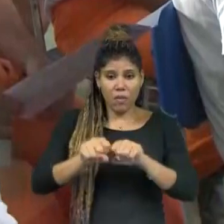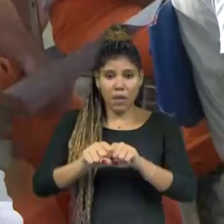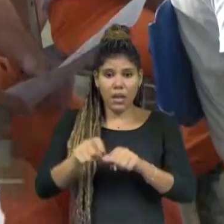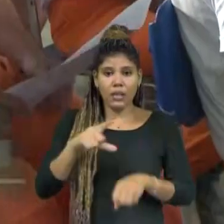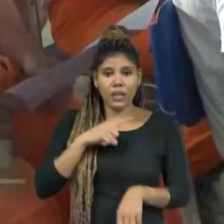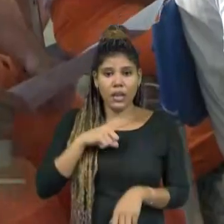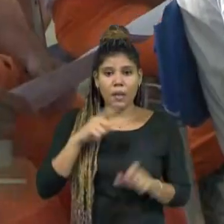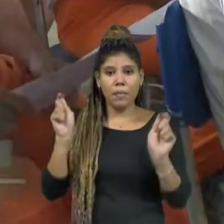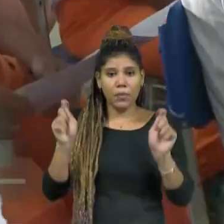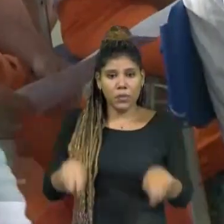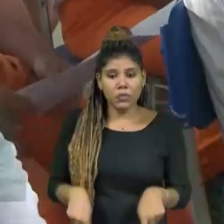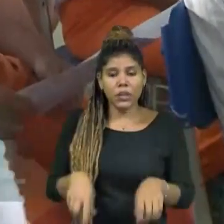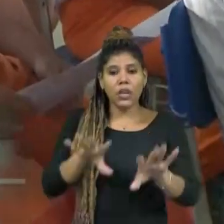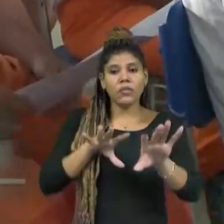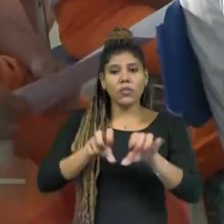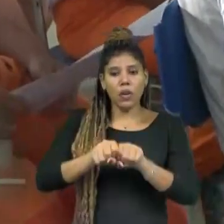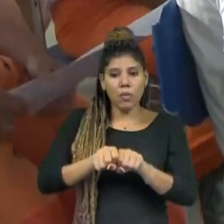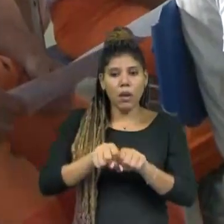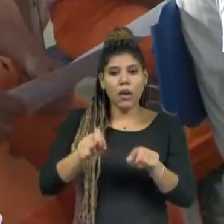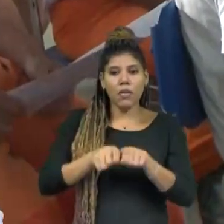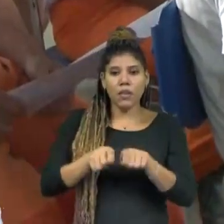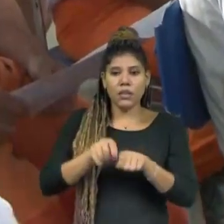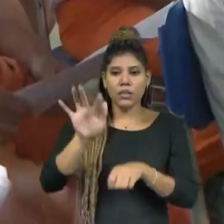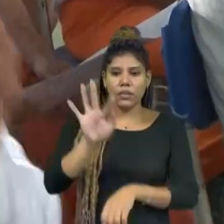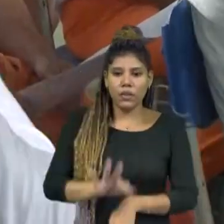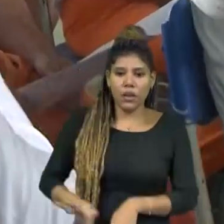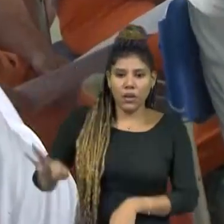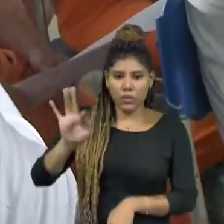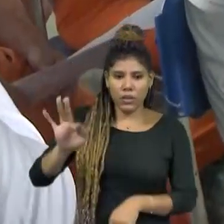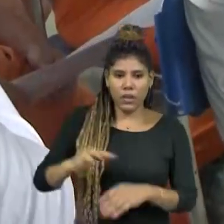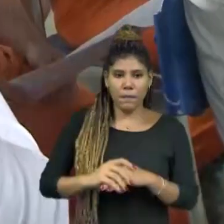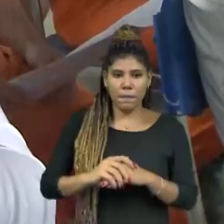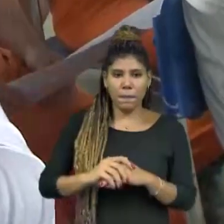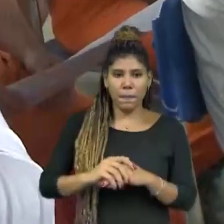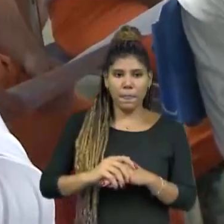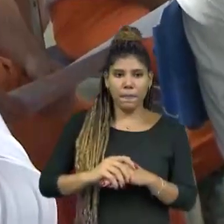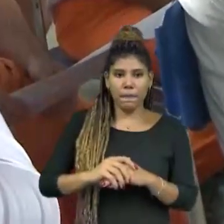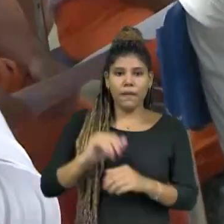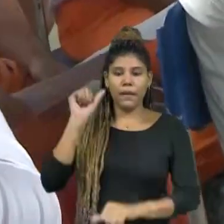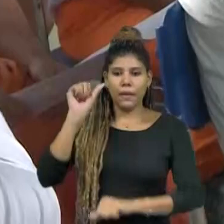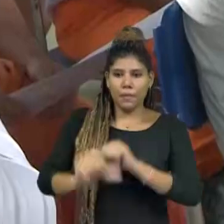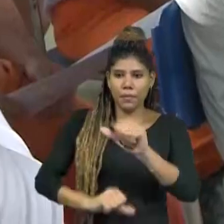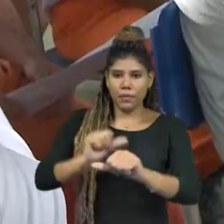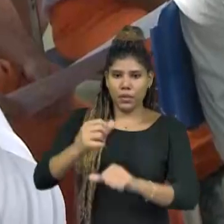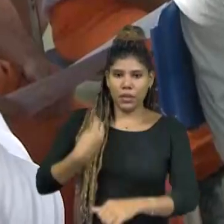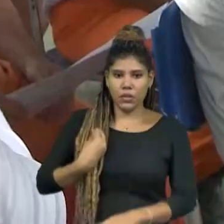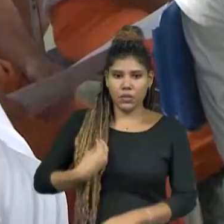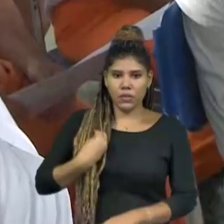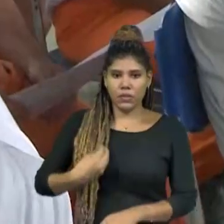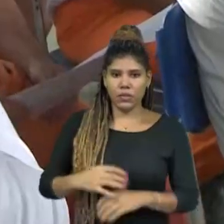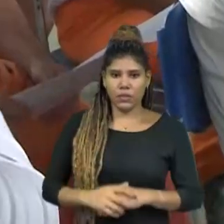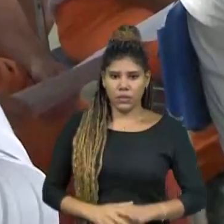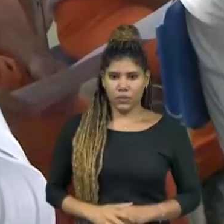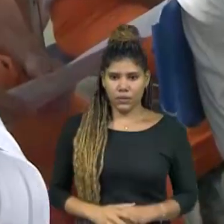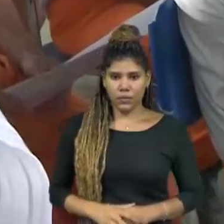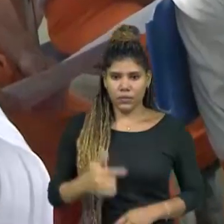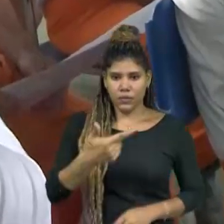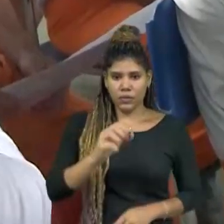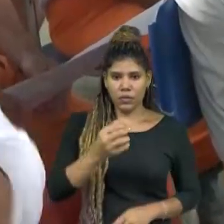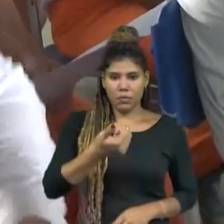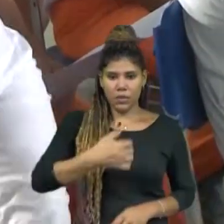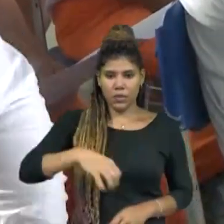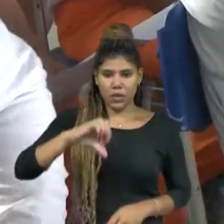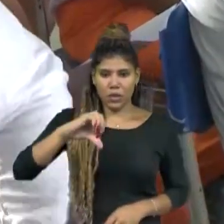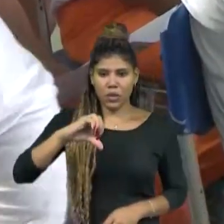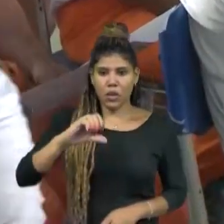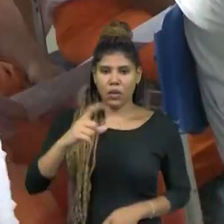para a pessoa se formar e fazer uma faculdade e mudar de vida aqui, entendeu? Graças a Deus, após 2019, a